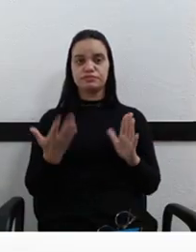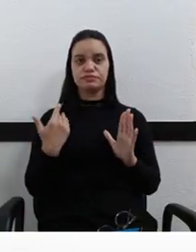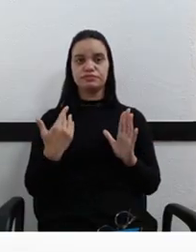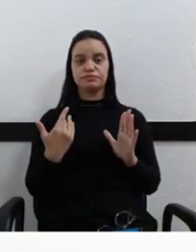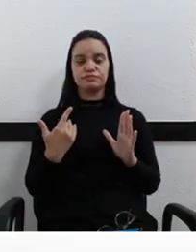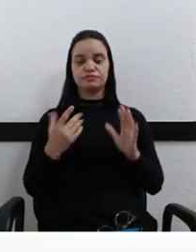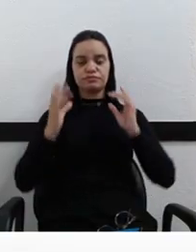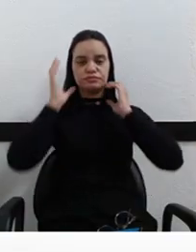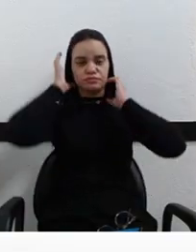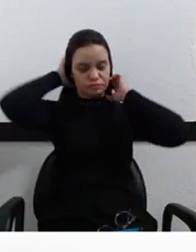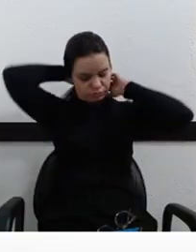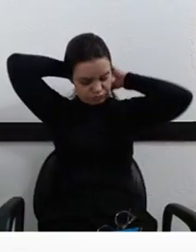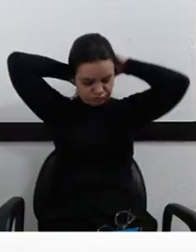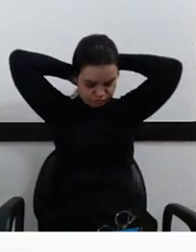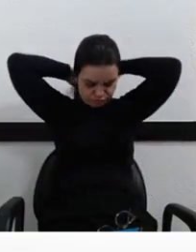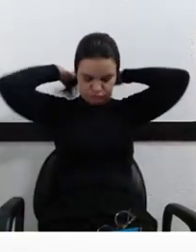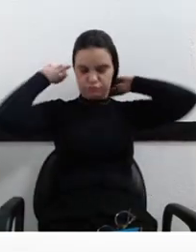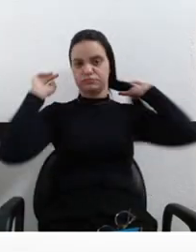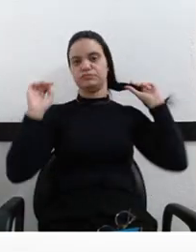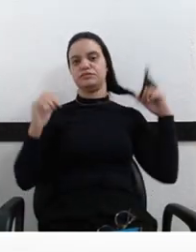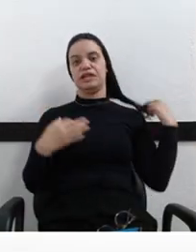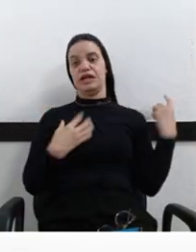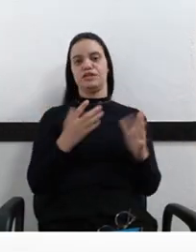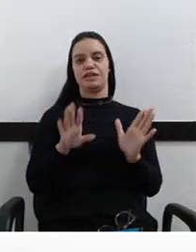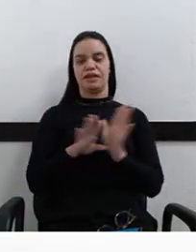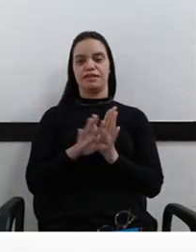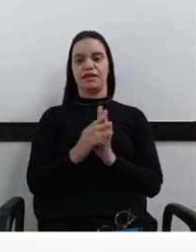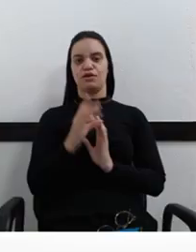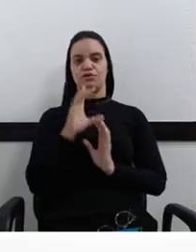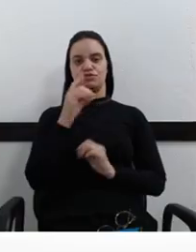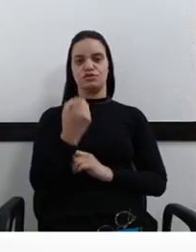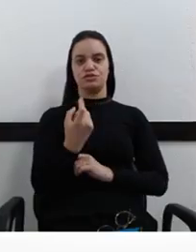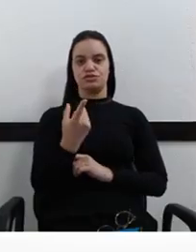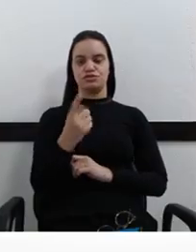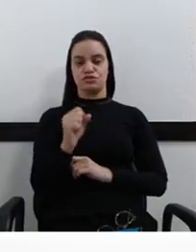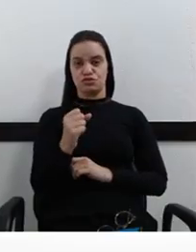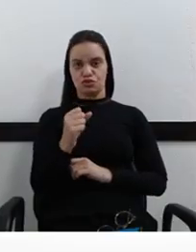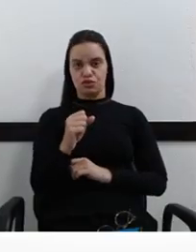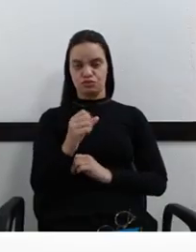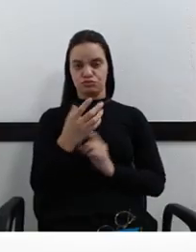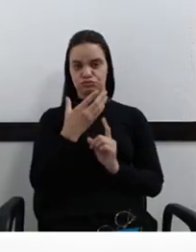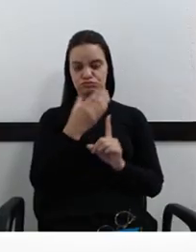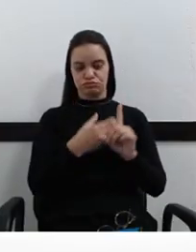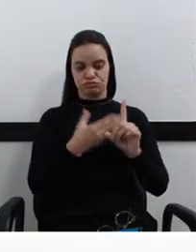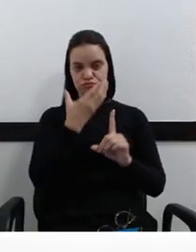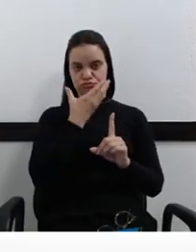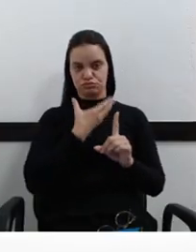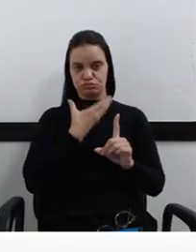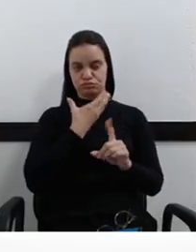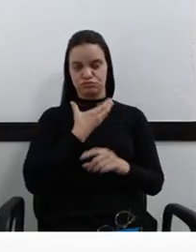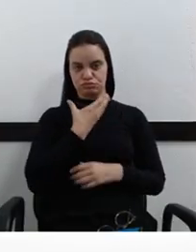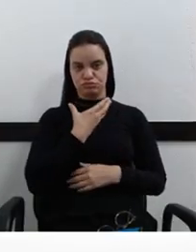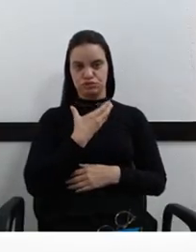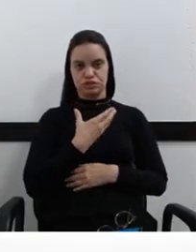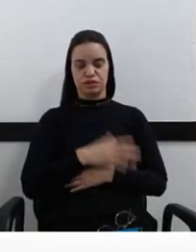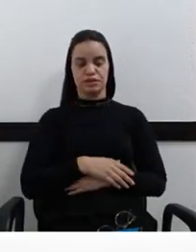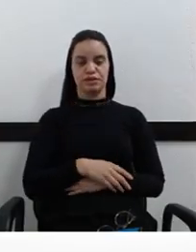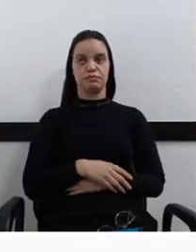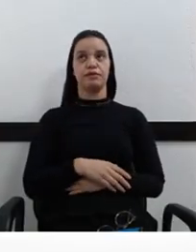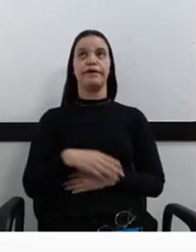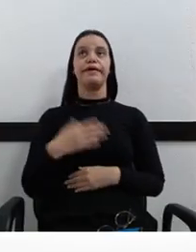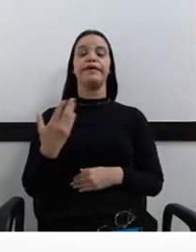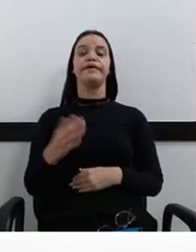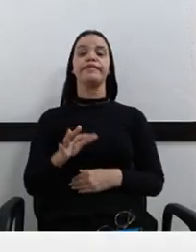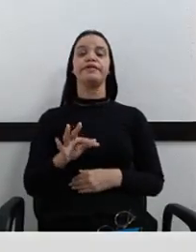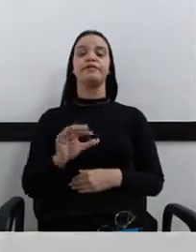até 18 de dezembro. Você tem que fazer uma ancoragem mais clara com o dia gerador. Eu acho que esse vai ser o ponto. Então,